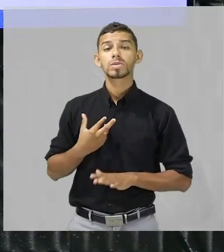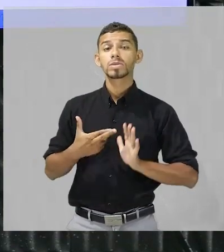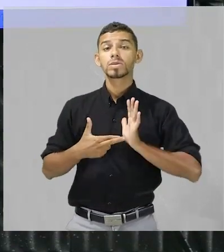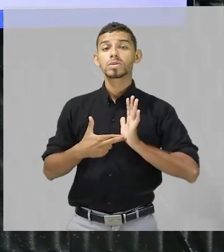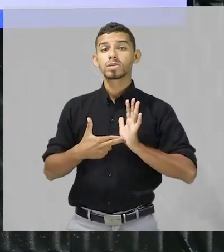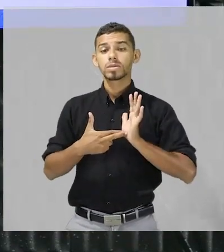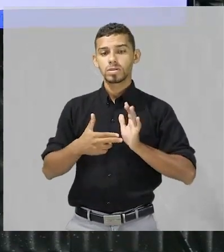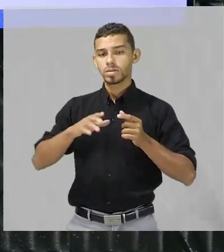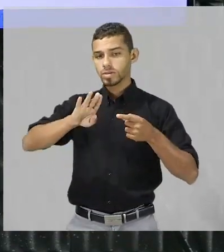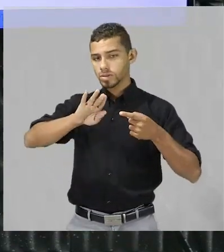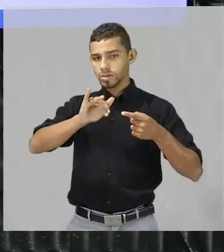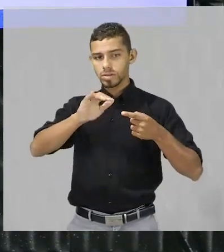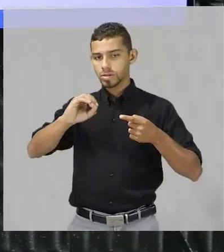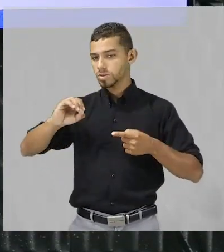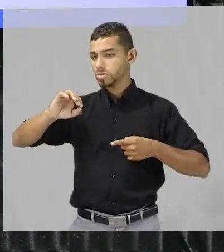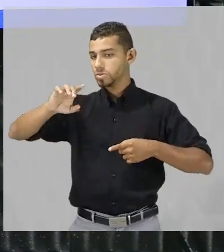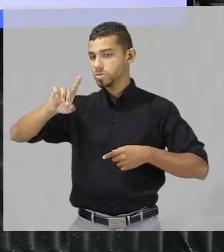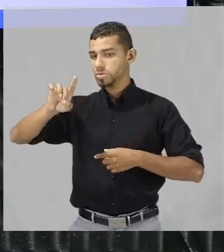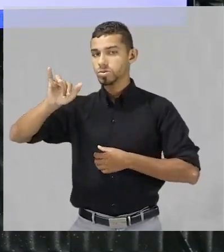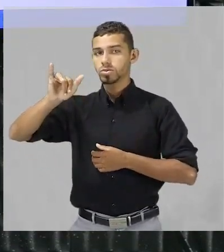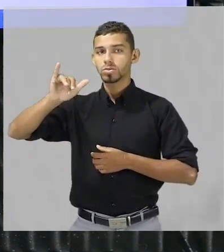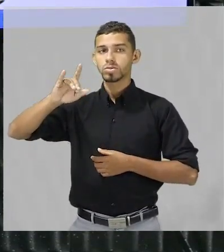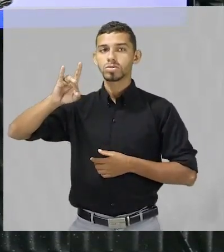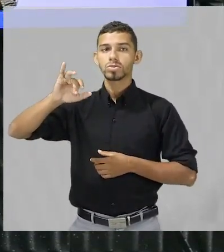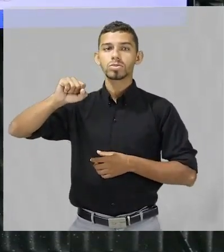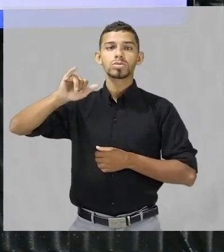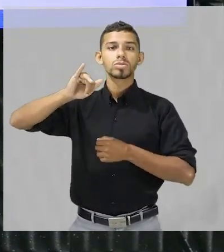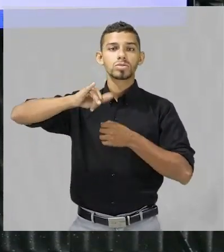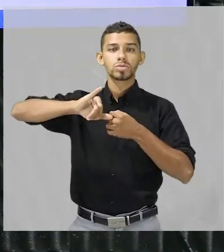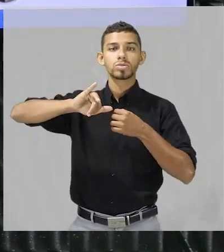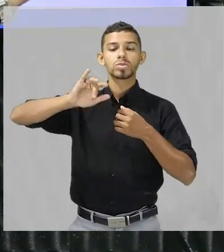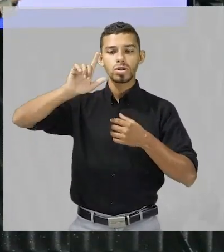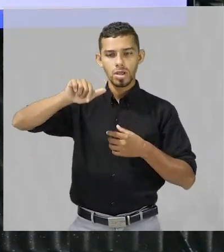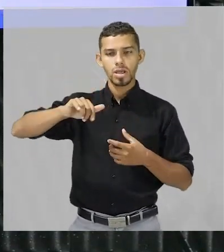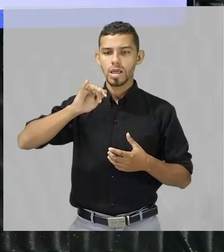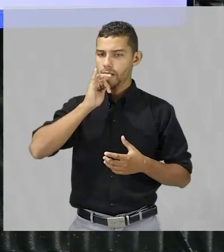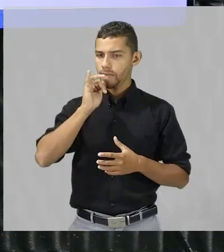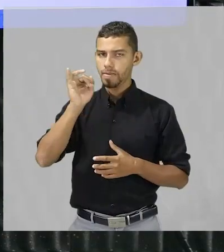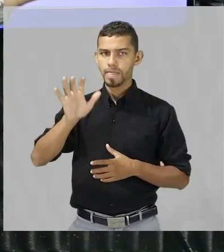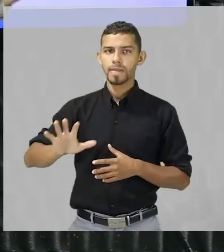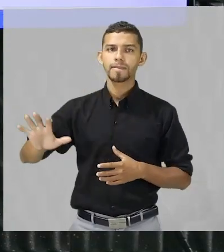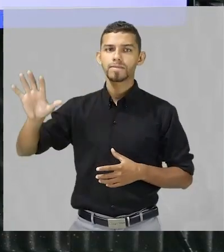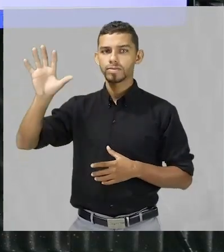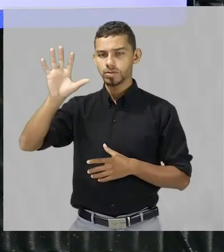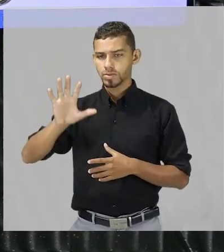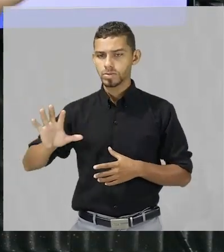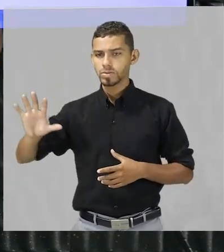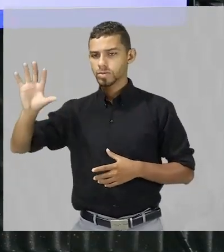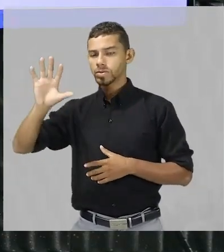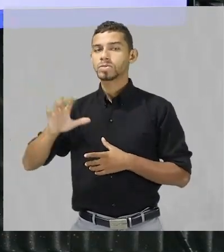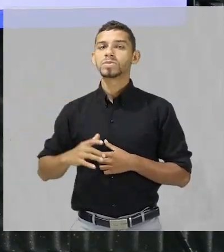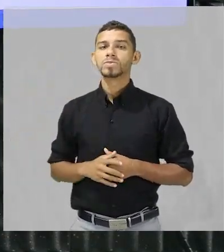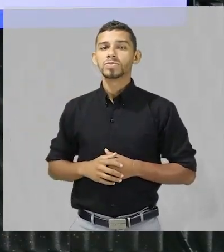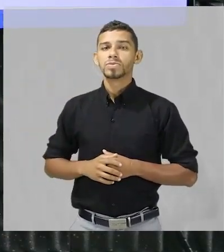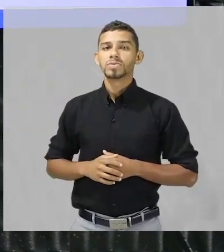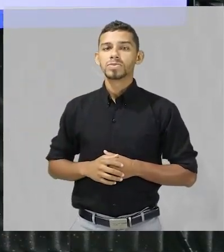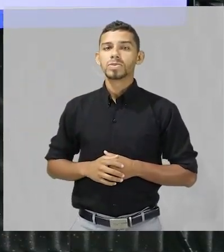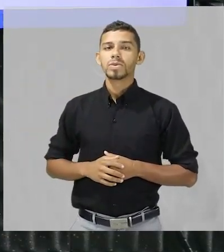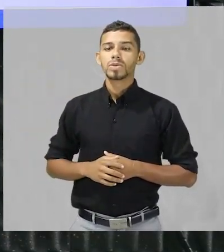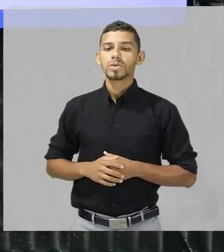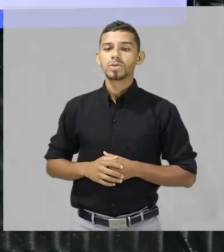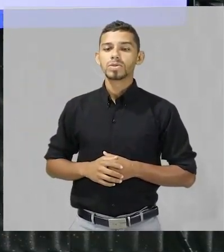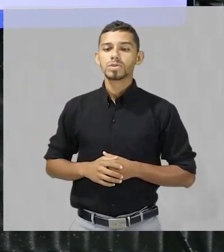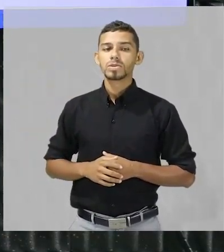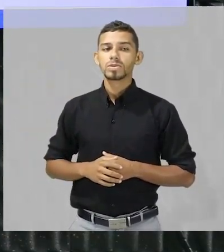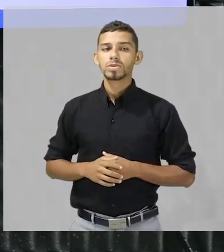o biodiesel, e o biodiesel, né, é essa parte aqui, são esses compostos,